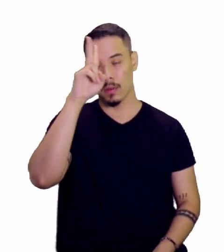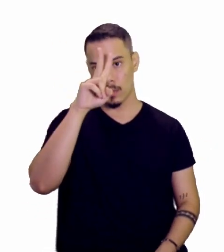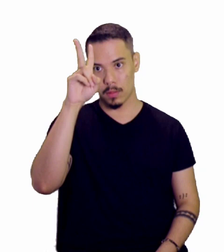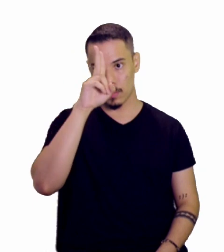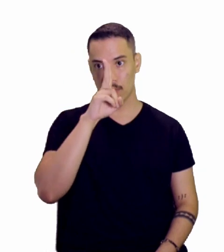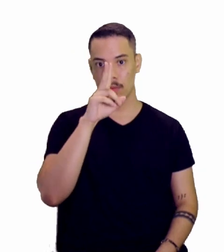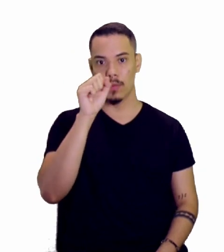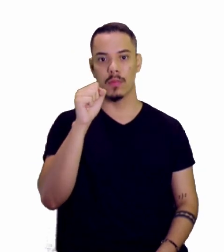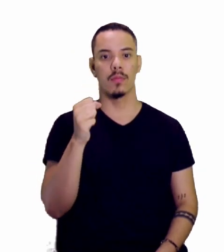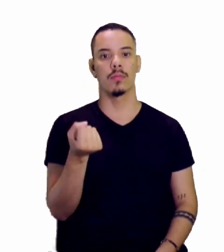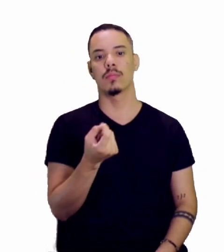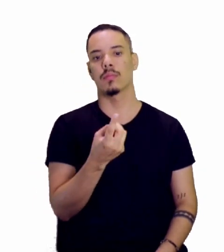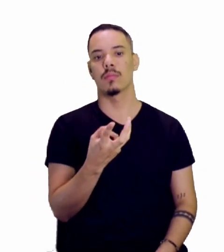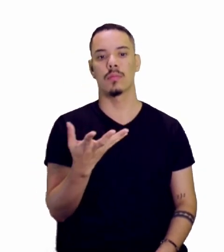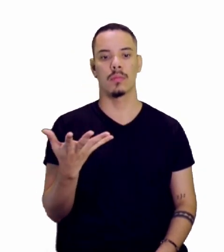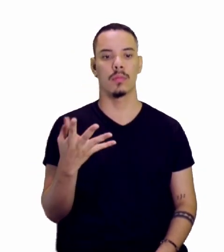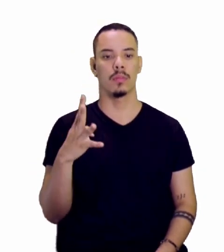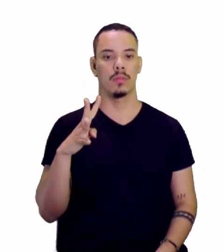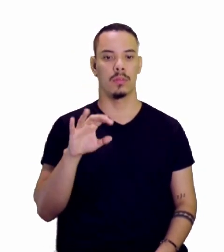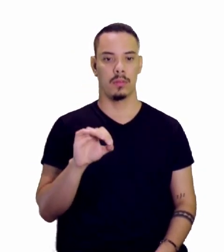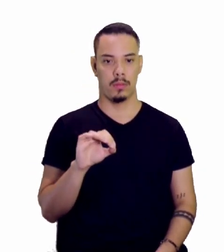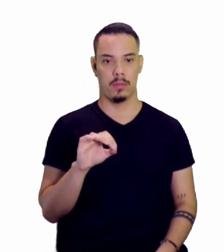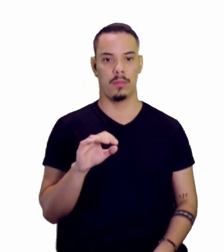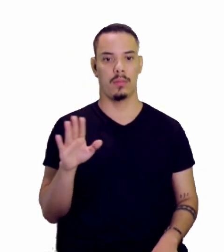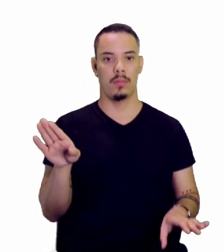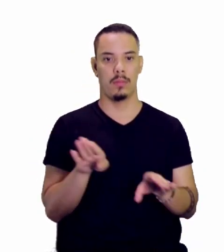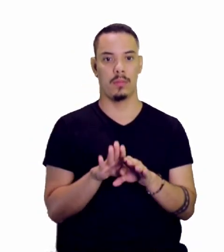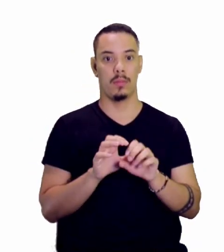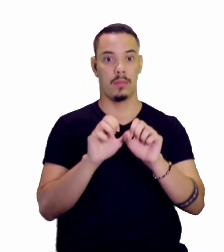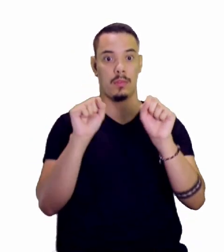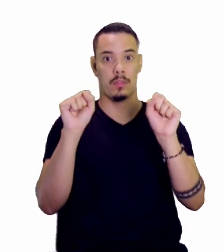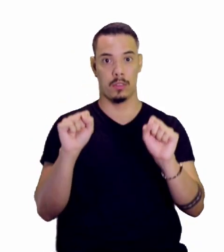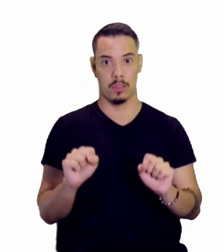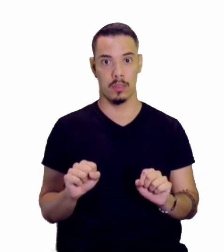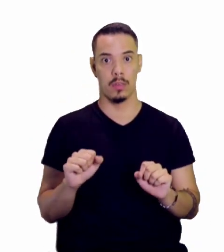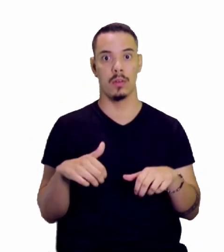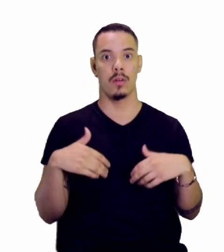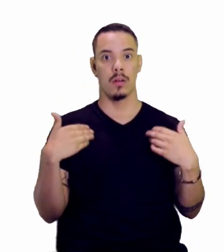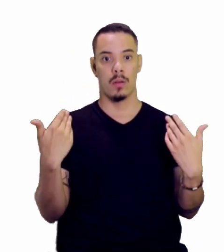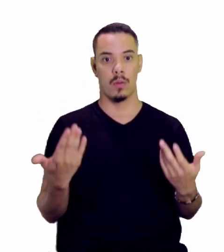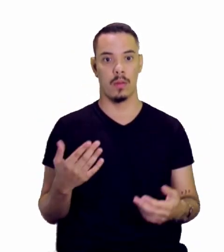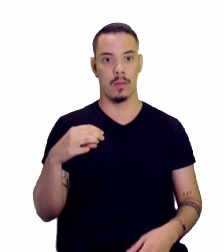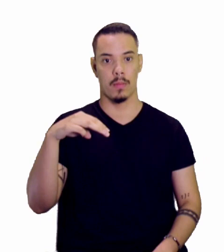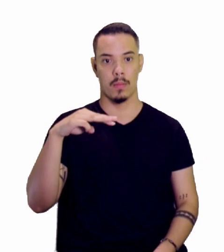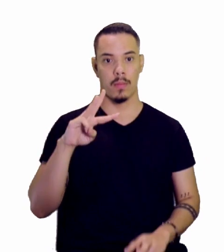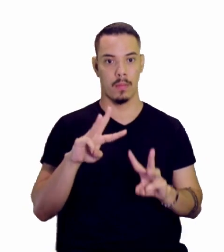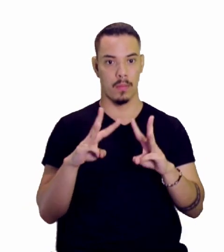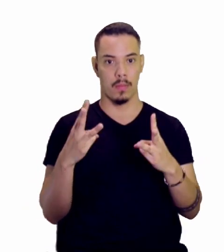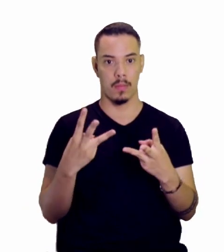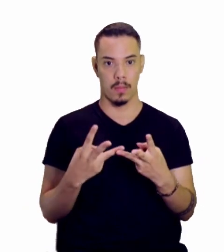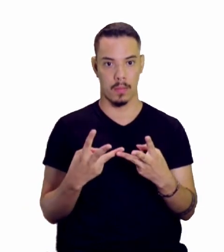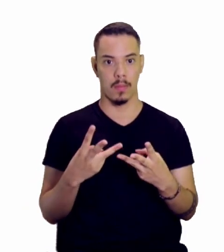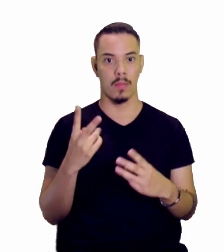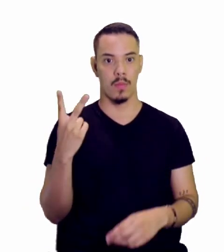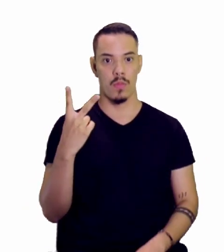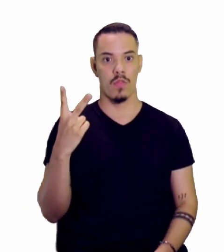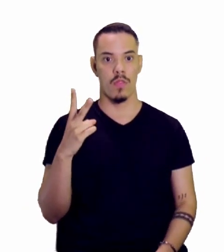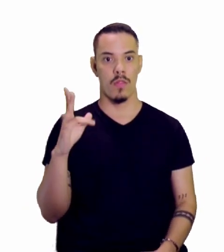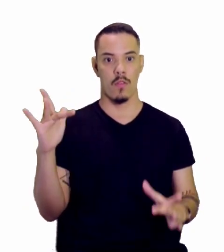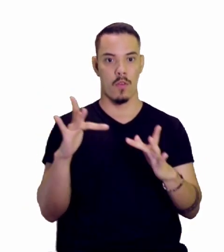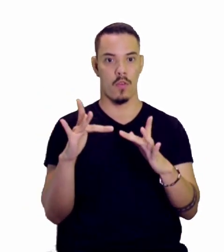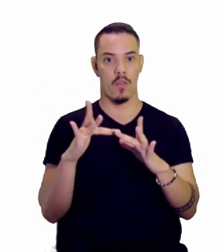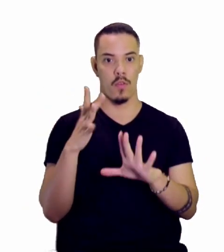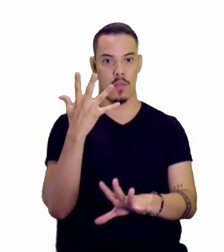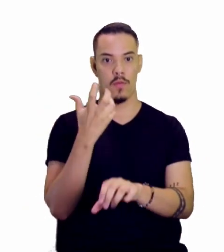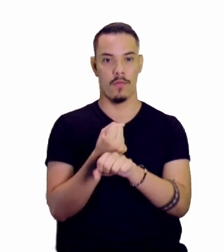força de aplicação é quanto, Décio? 40, essa força externa, isso, né? E quando essa massa aqui vale 2, essa força aqui de contato, a gente 30 sabe...